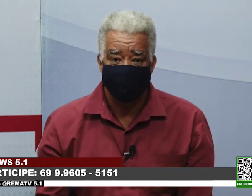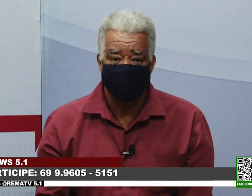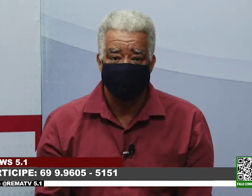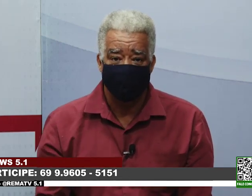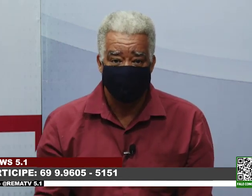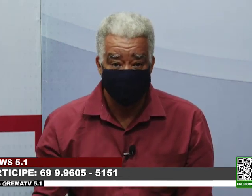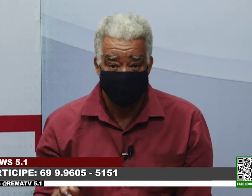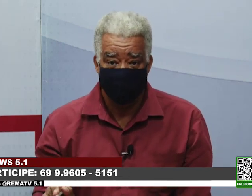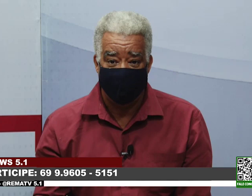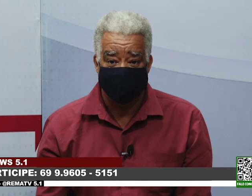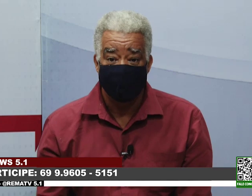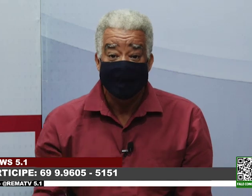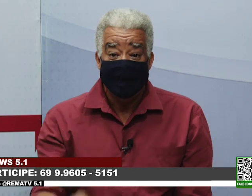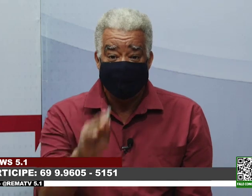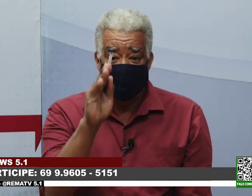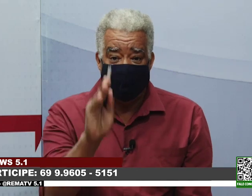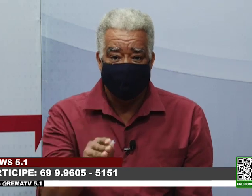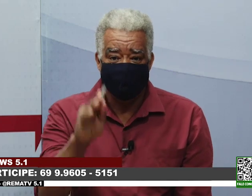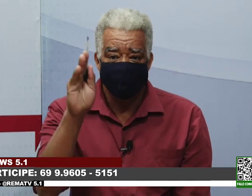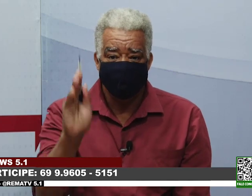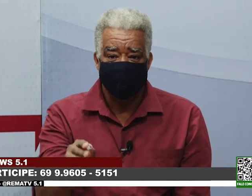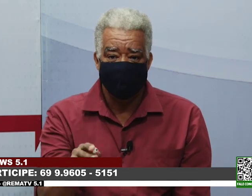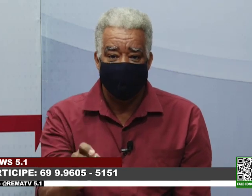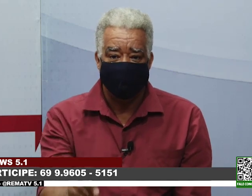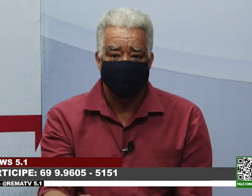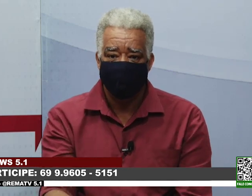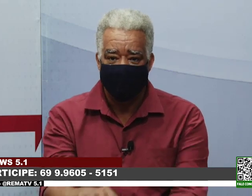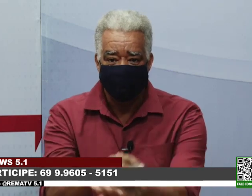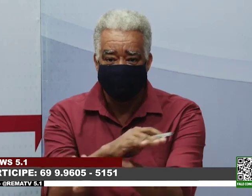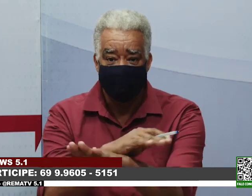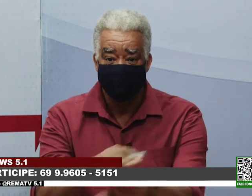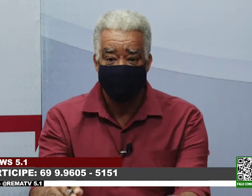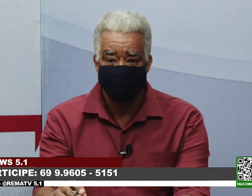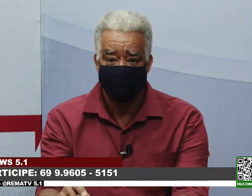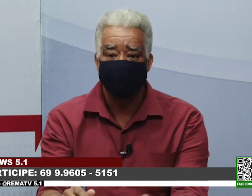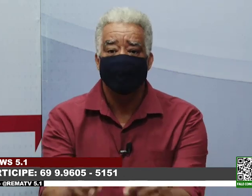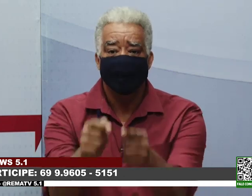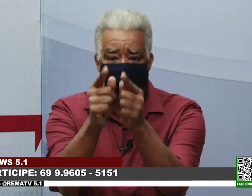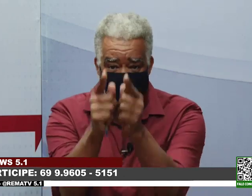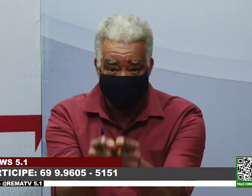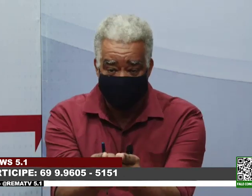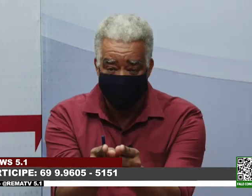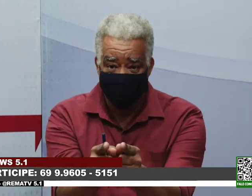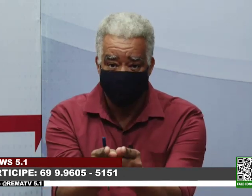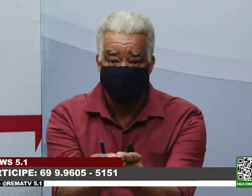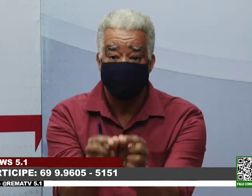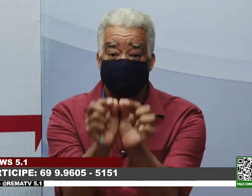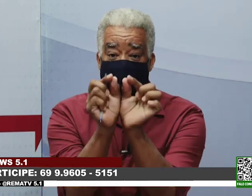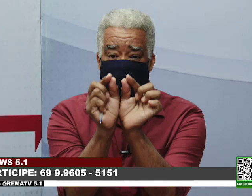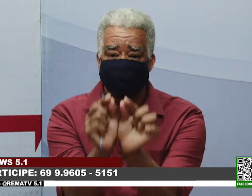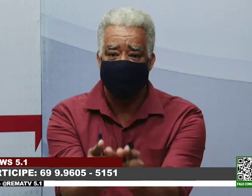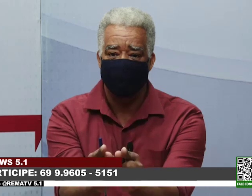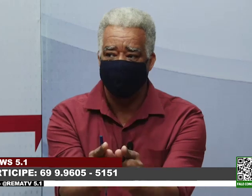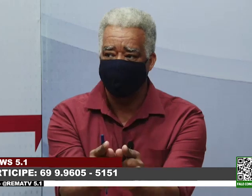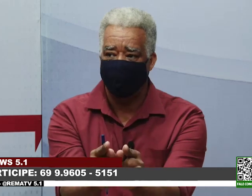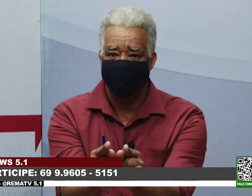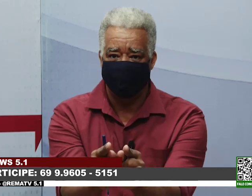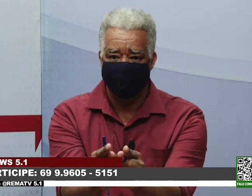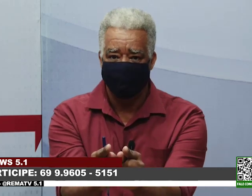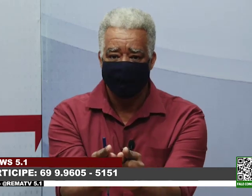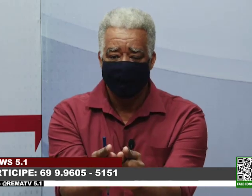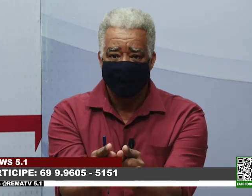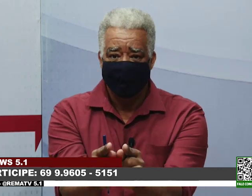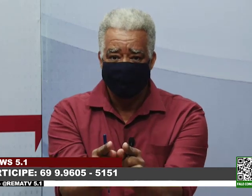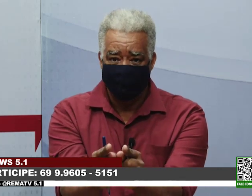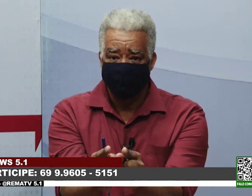entrar no buraco de outro rato. E é rato investigando rato. Aí não tem jeito. Vai dar alguma coisa, porque eles sabem modos